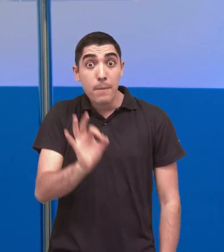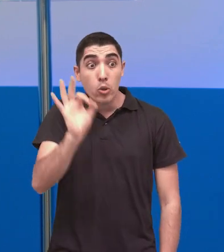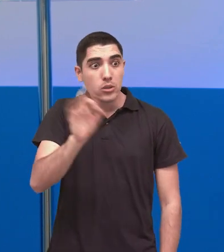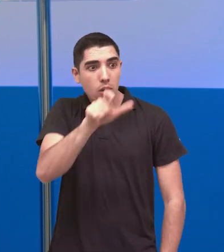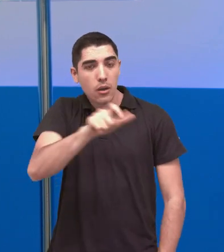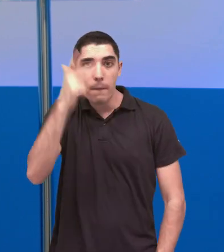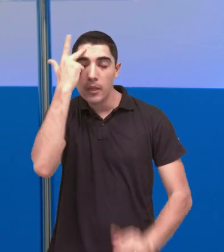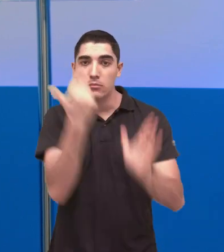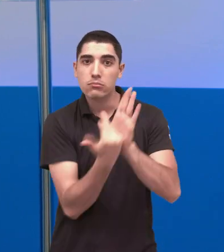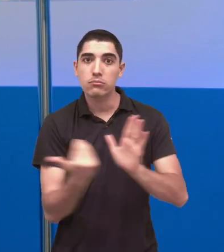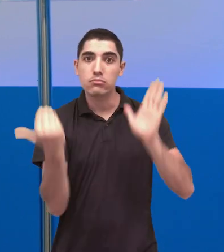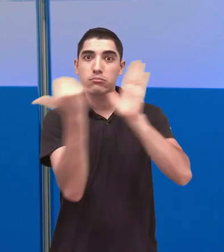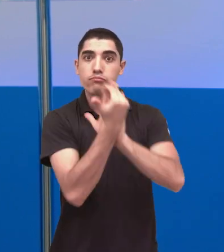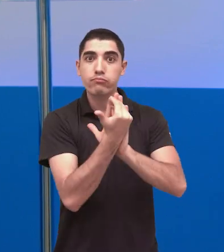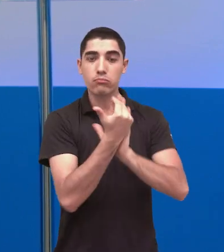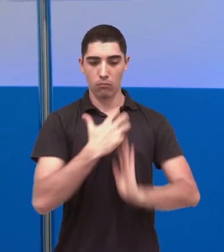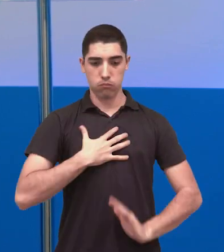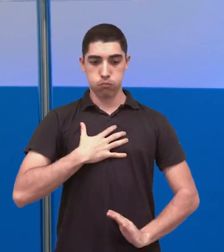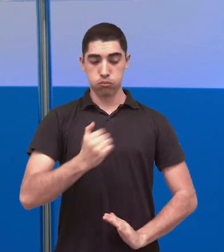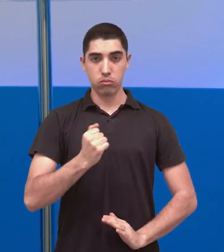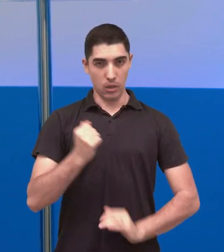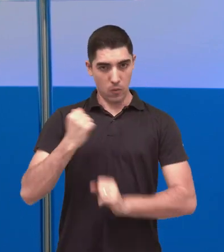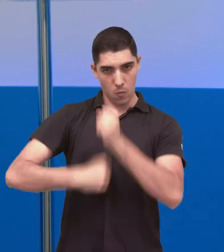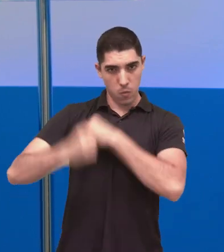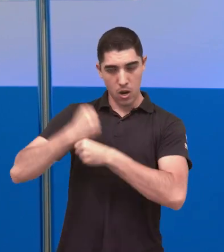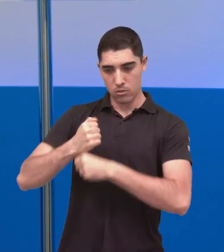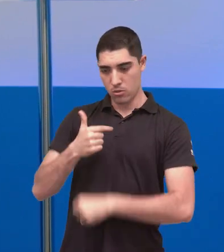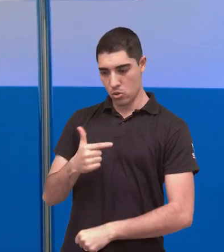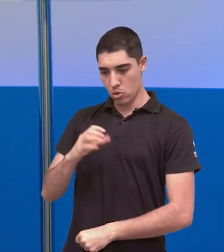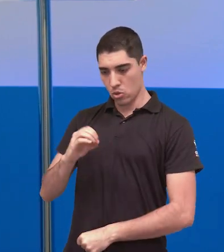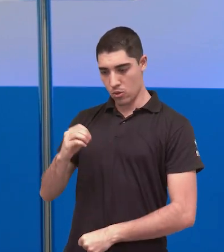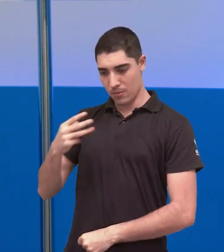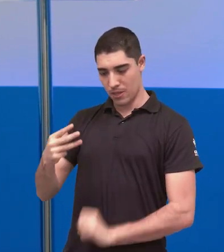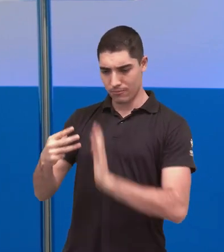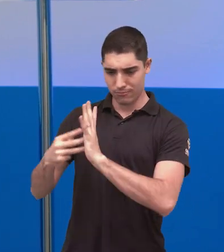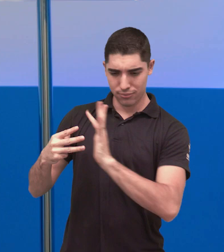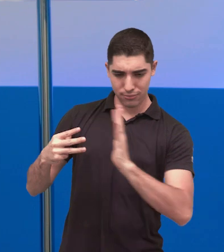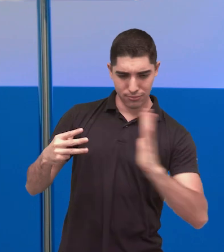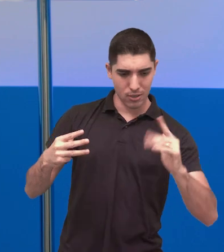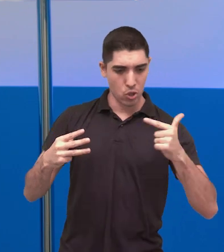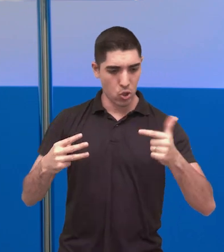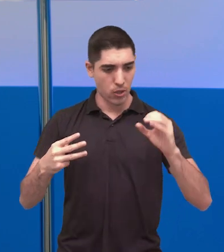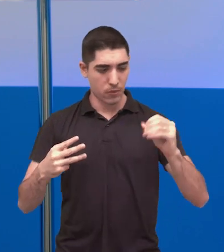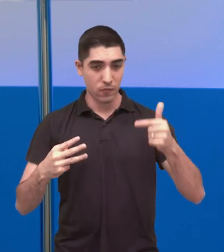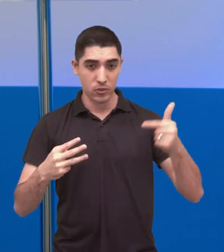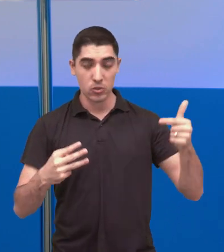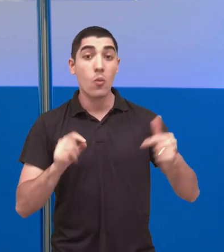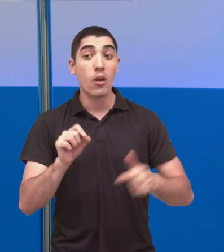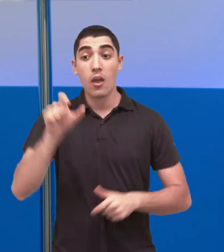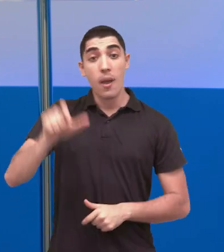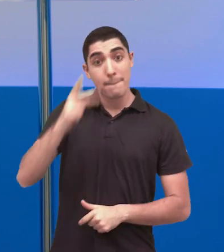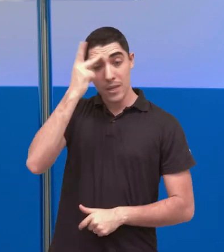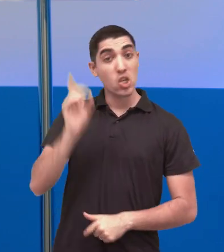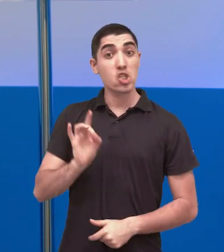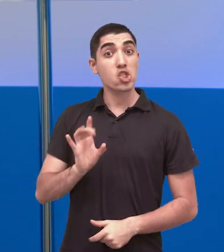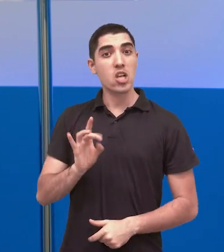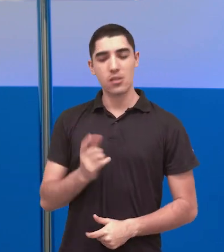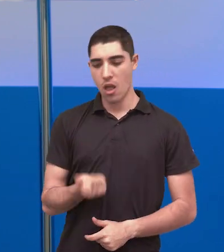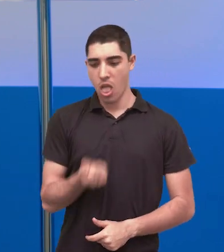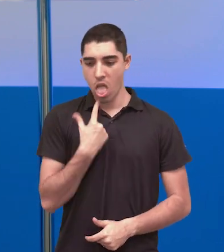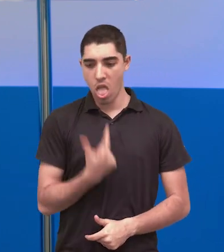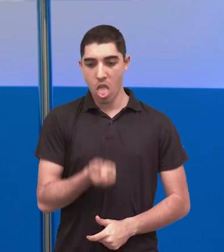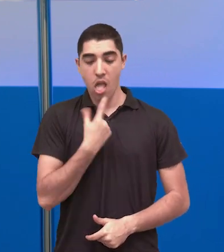260% na taxa de suicídio no Brasil entre 2003 e 2022 por